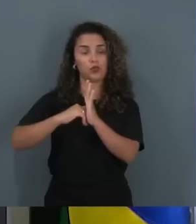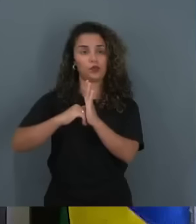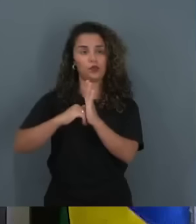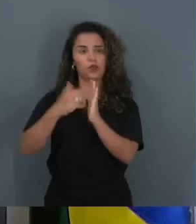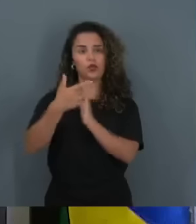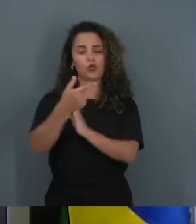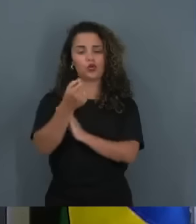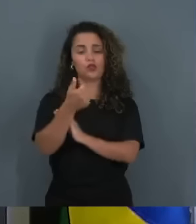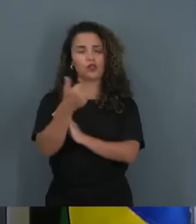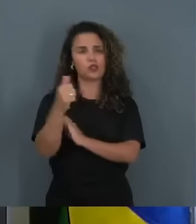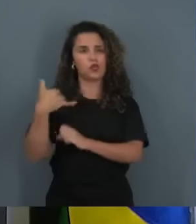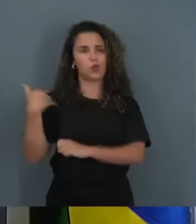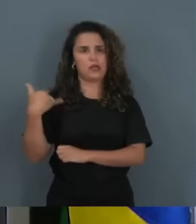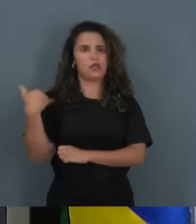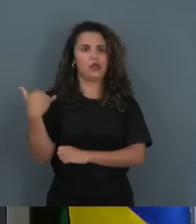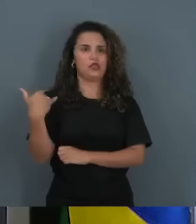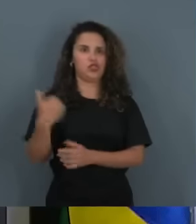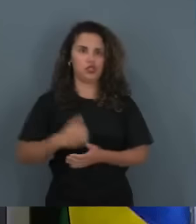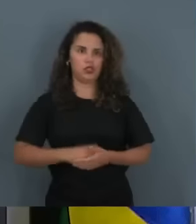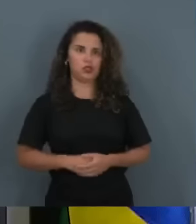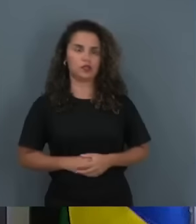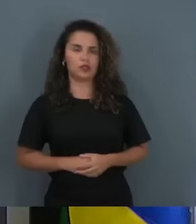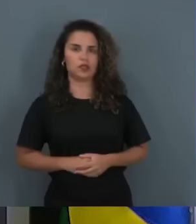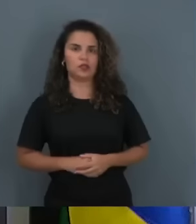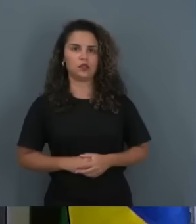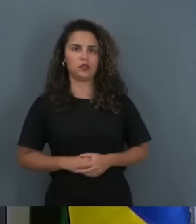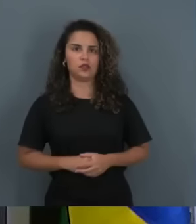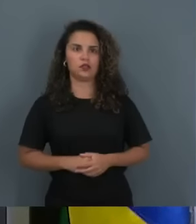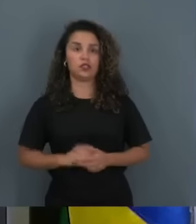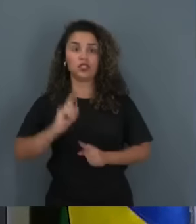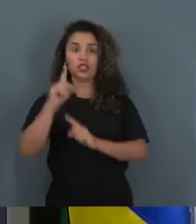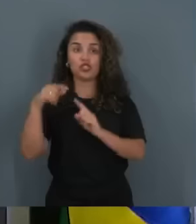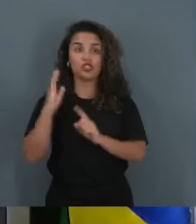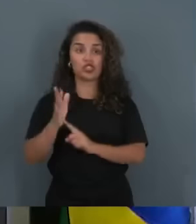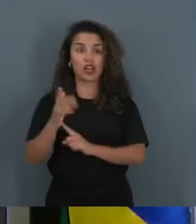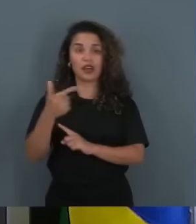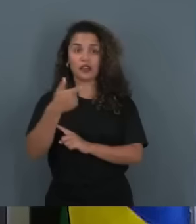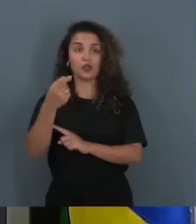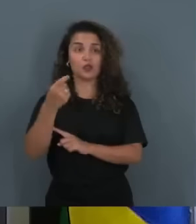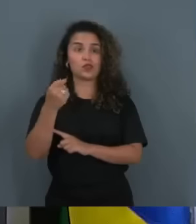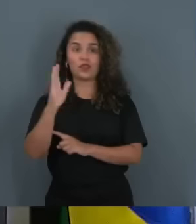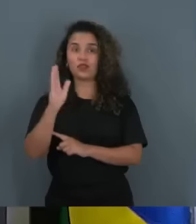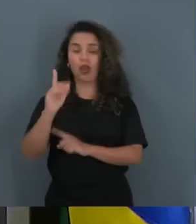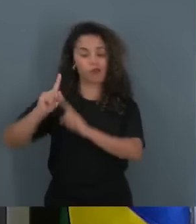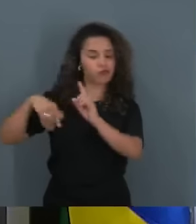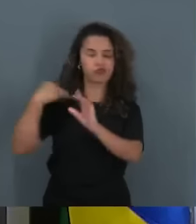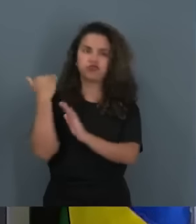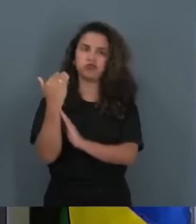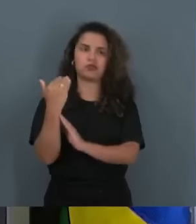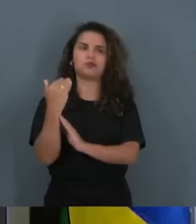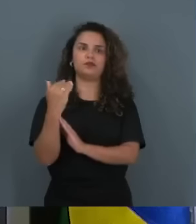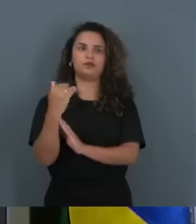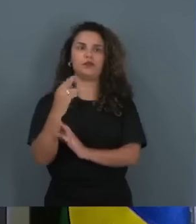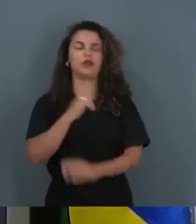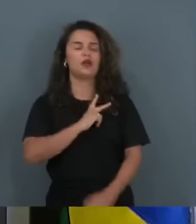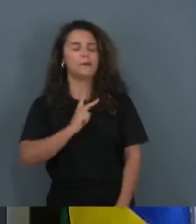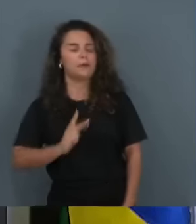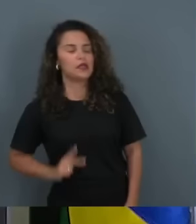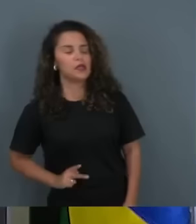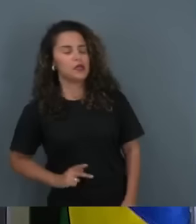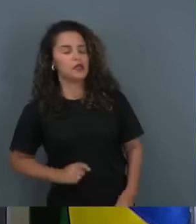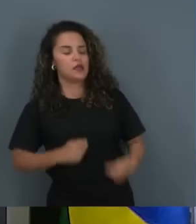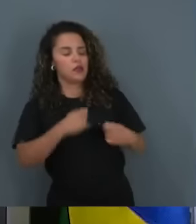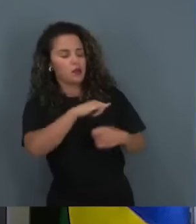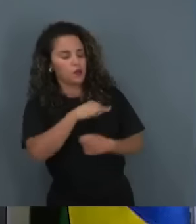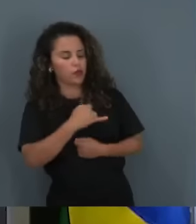Já passamos do bicentenário. Aliás, senhor presidente, eu quero aproveitar para dizer que